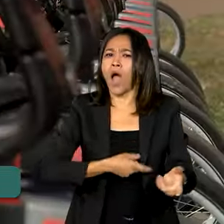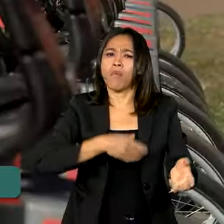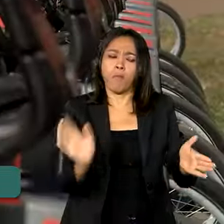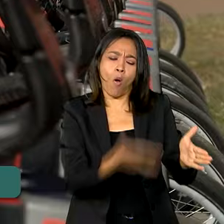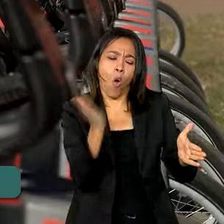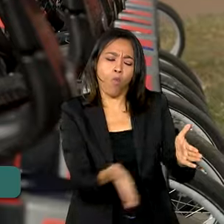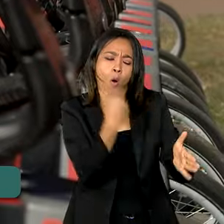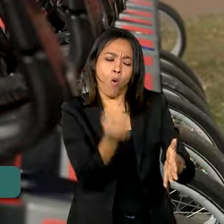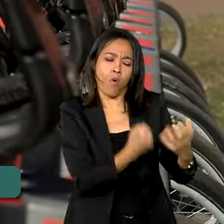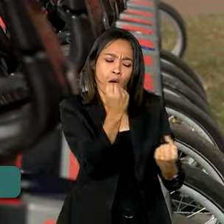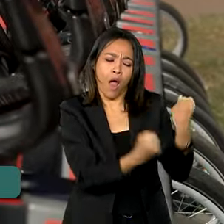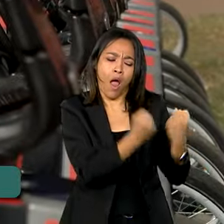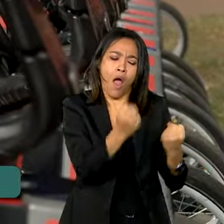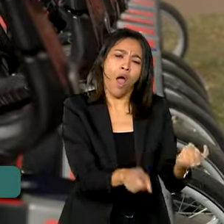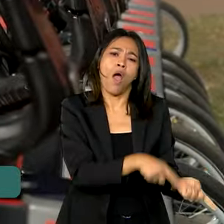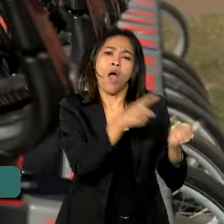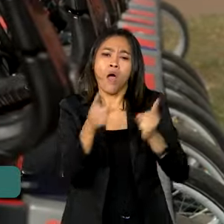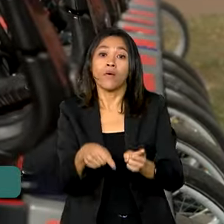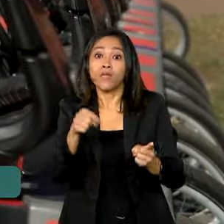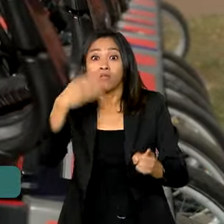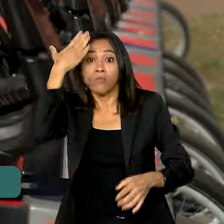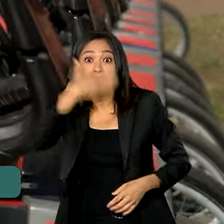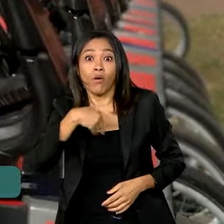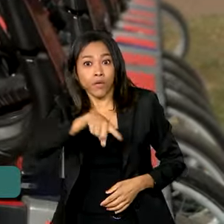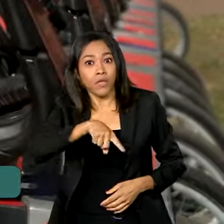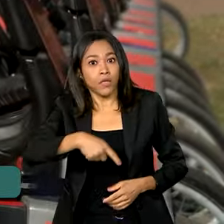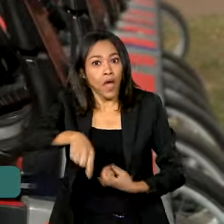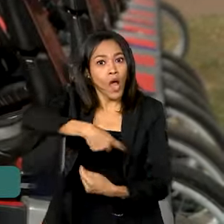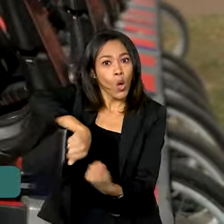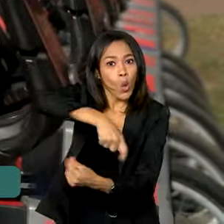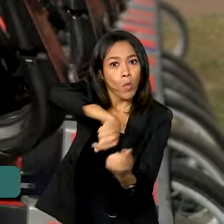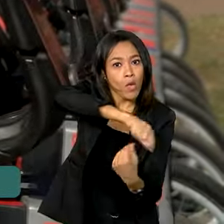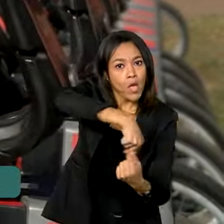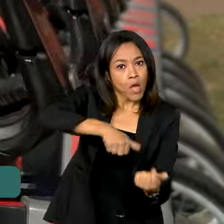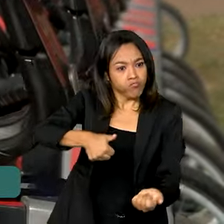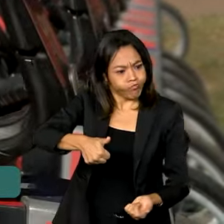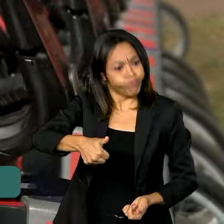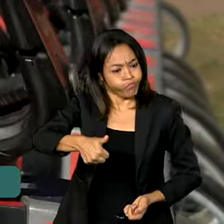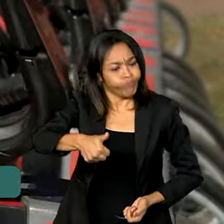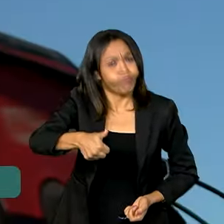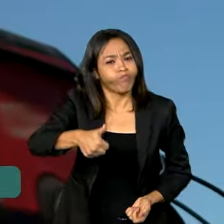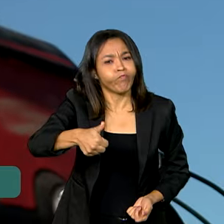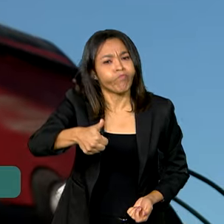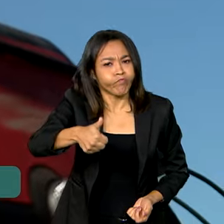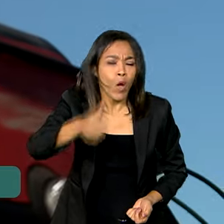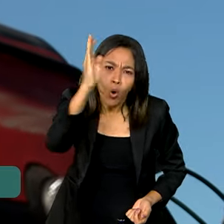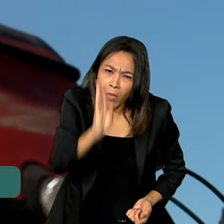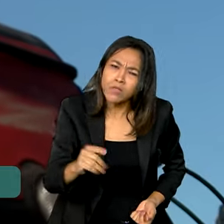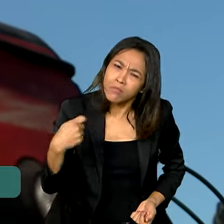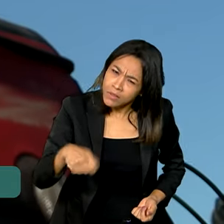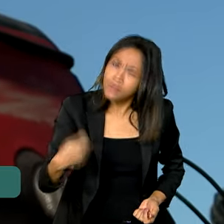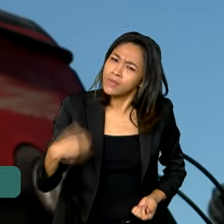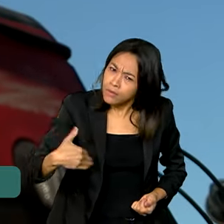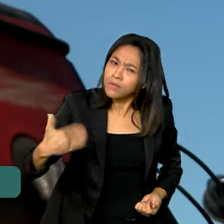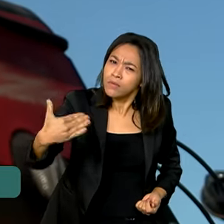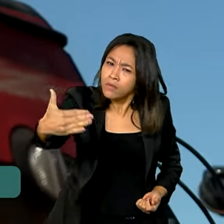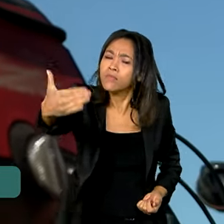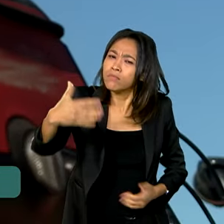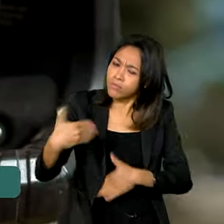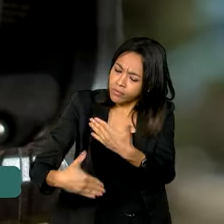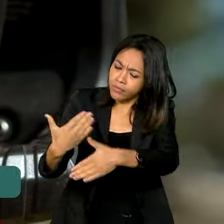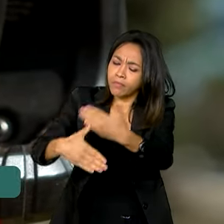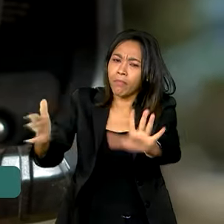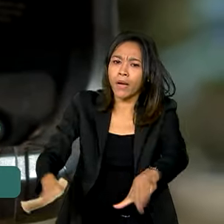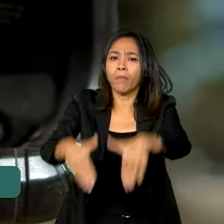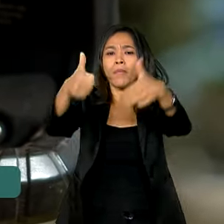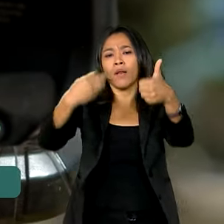é sinônimo de crescimento da atividade econômica. O país precisa mesmo se desenvolver para melhorar a vida de todos.